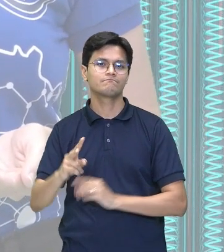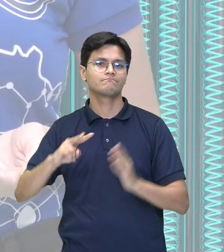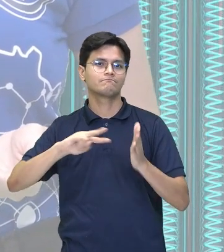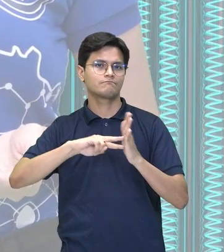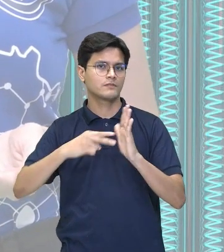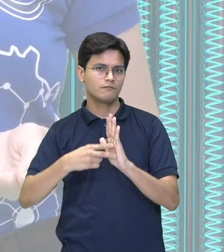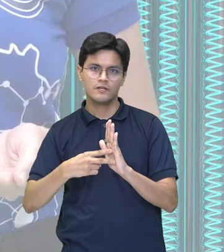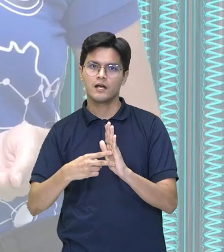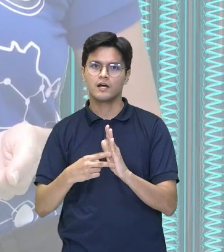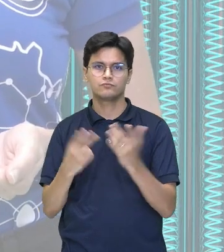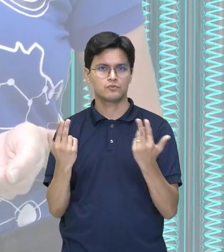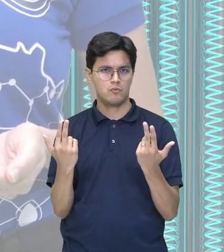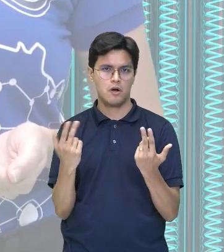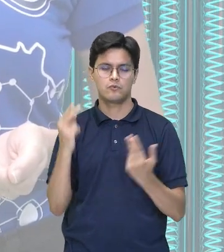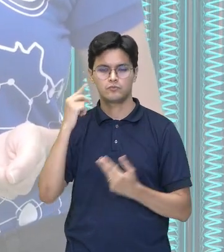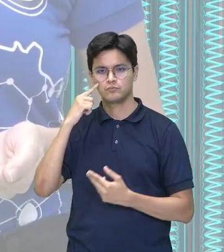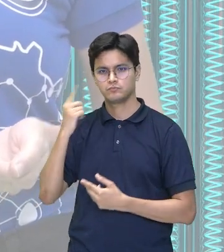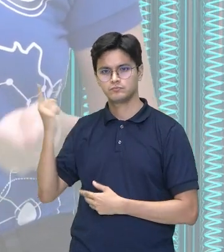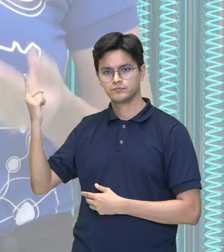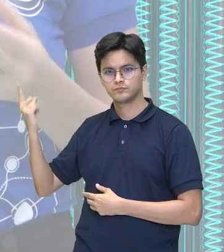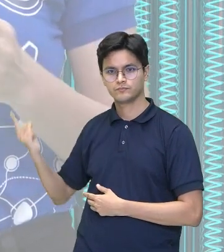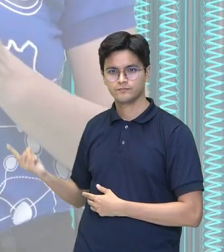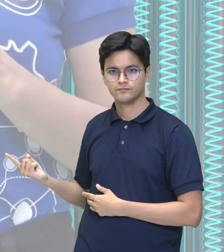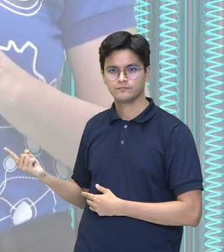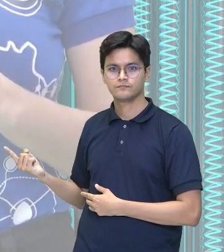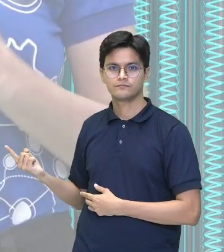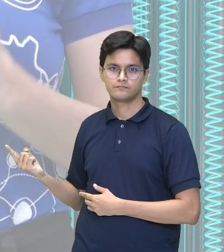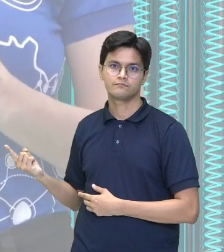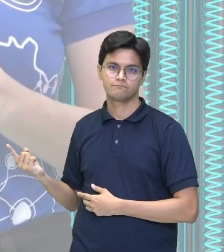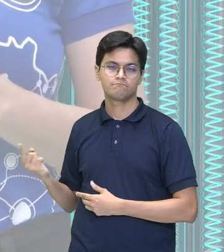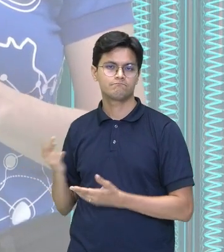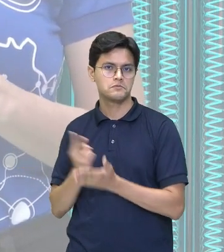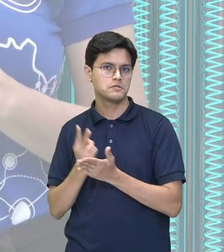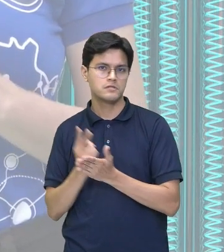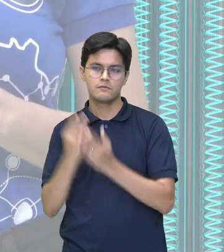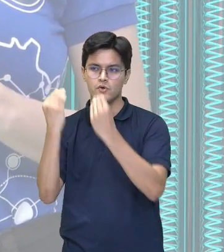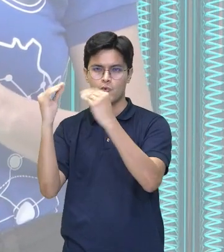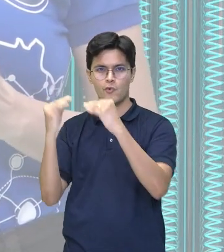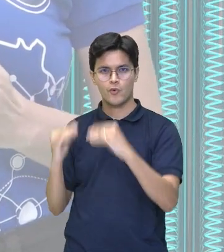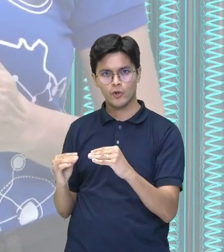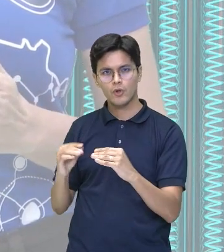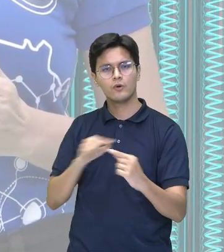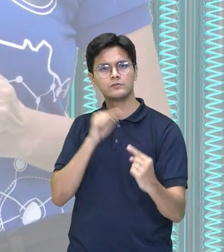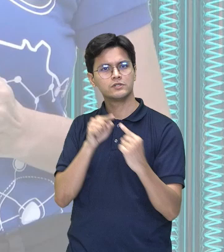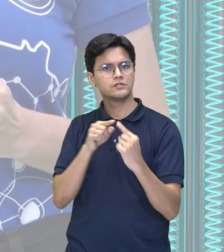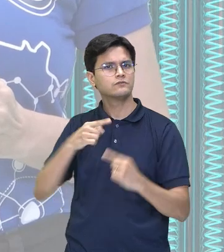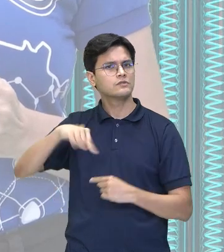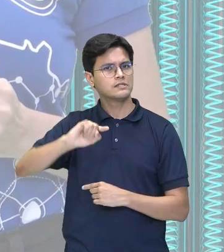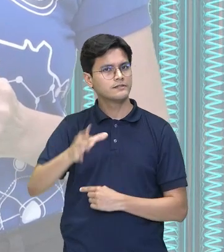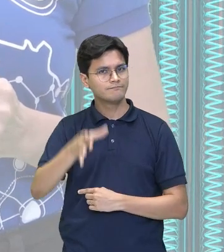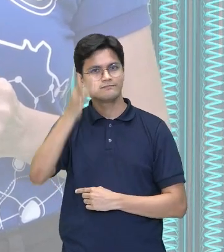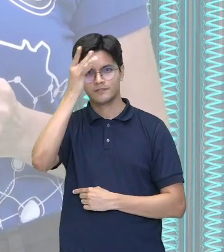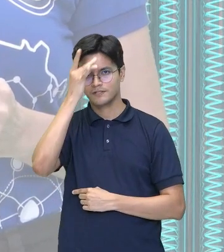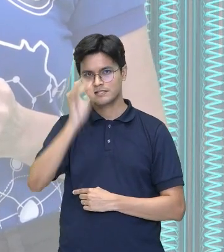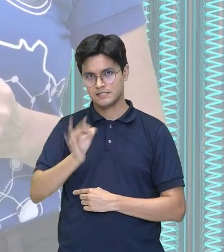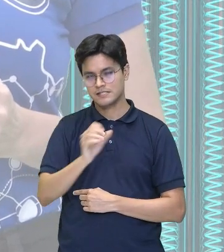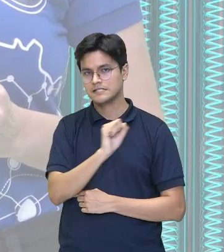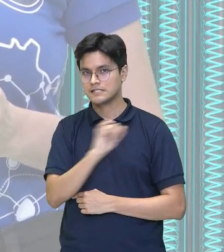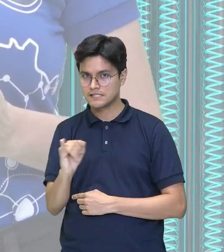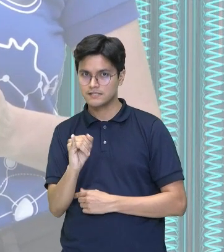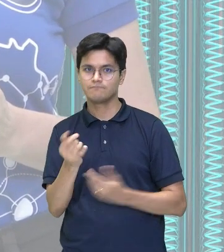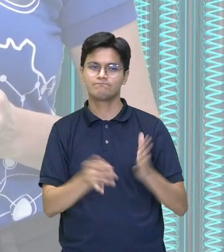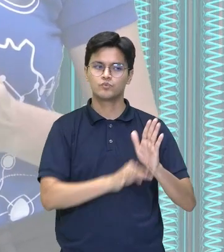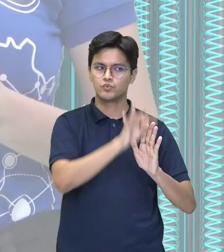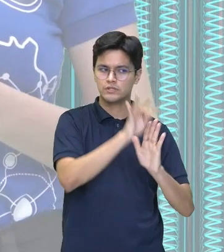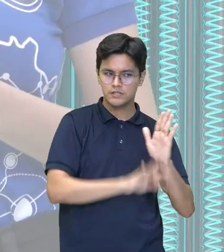mesma coisa, certo? Então, eu sempre coloco aqui para vocês lembrarem. Pode ser que apareça algum texto, este tipo de expressão, que é a